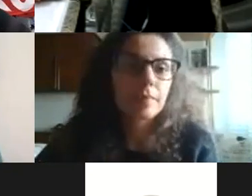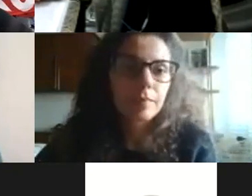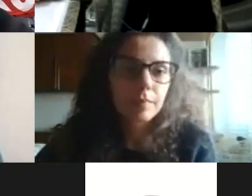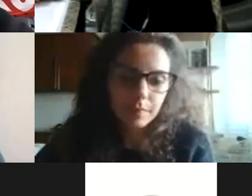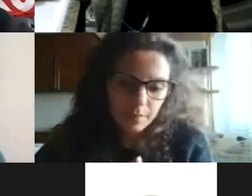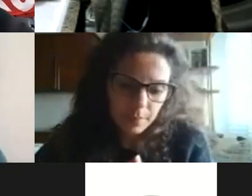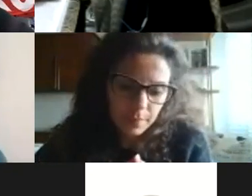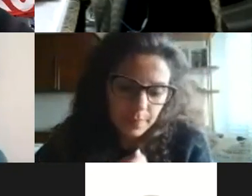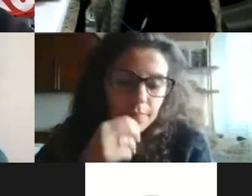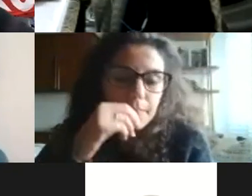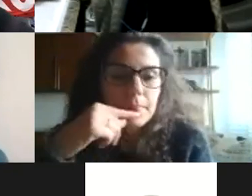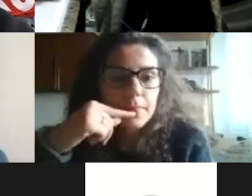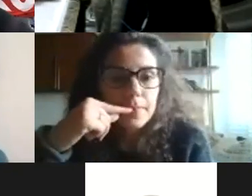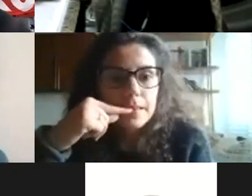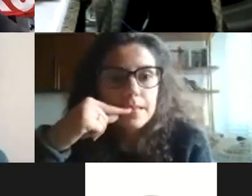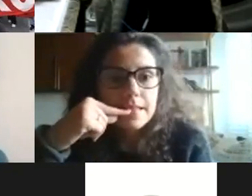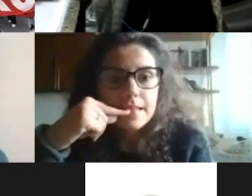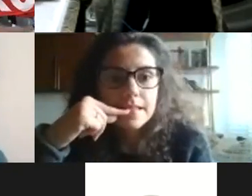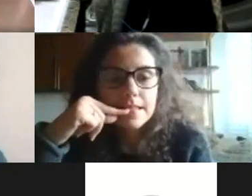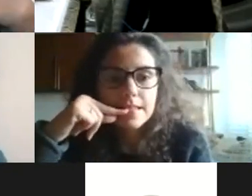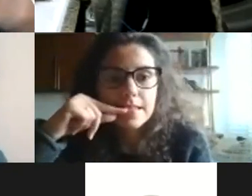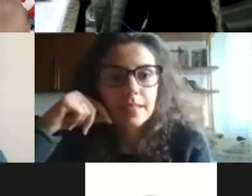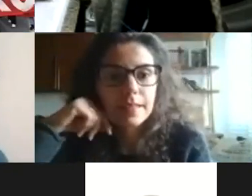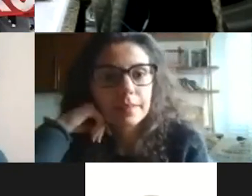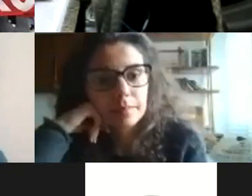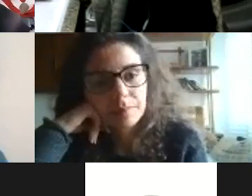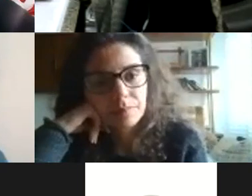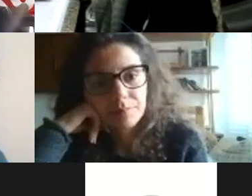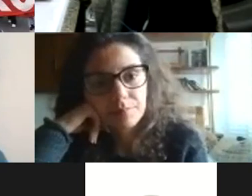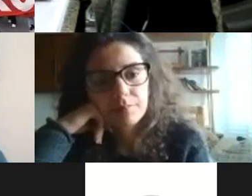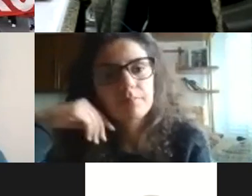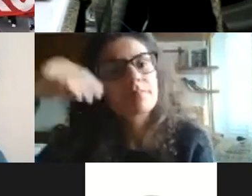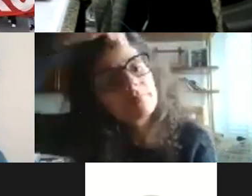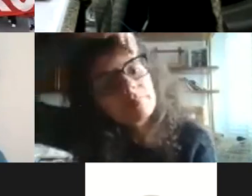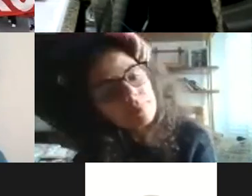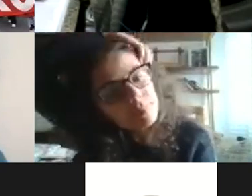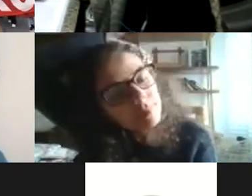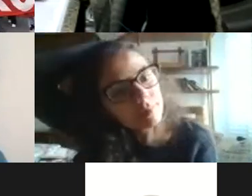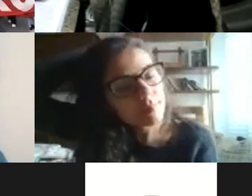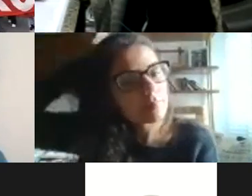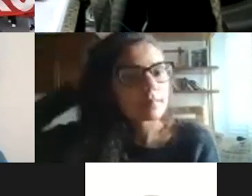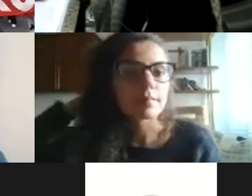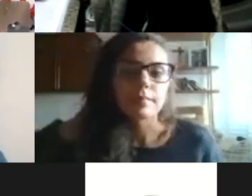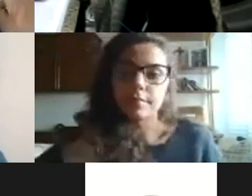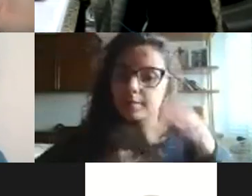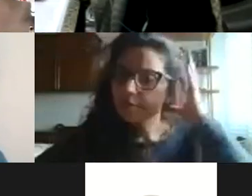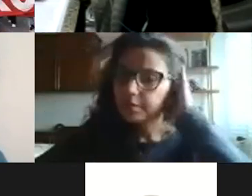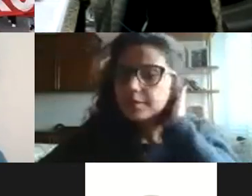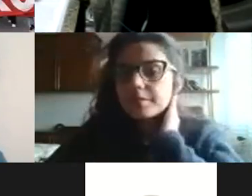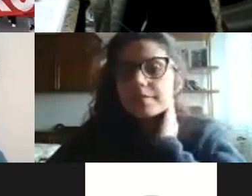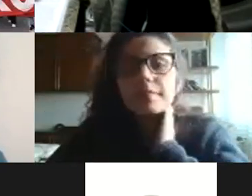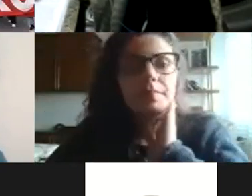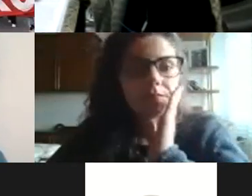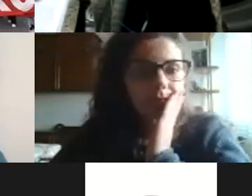senhor é pós-moderno? E ele disse, não, esse negócio de ter que defender uma coisa, ele disse, não, isso aí eu